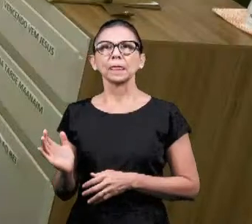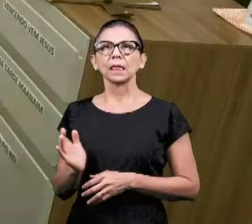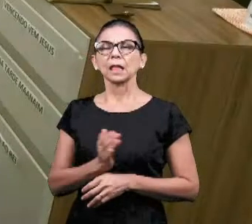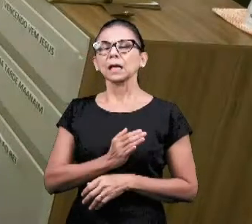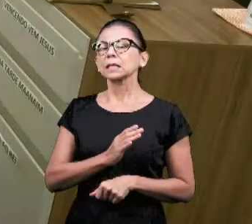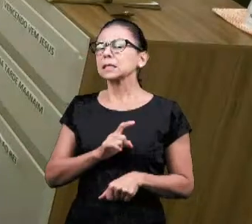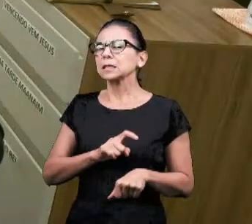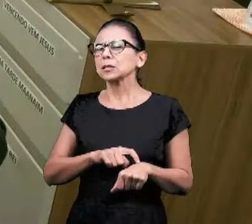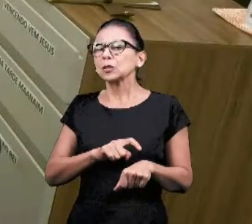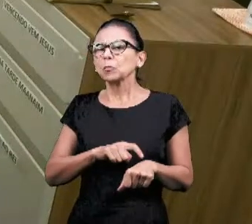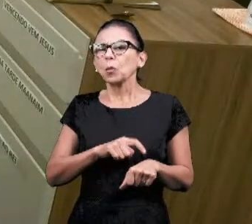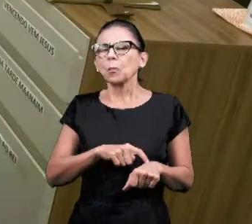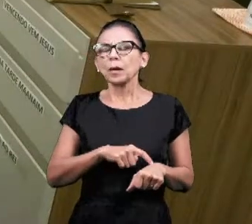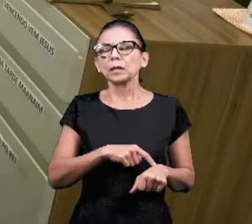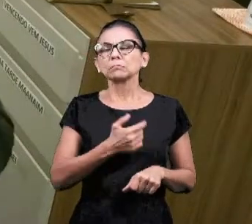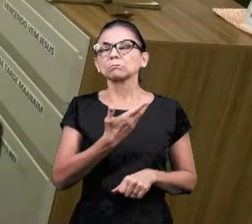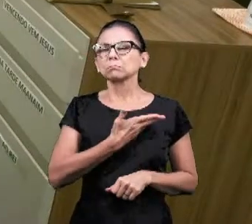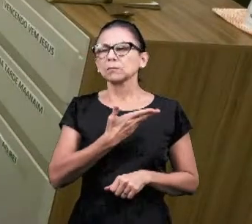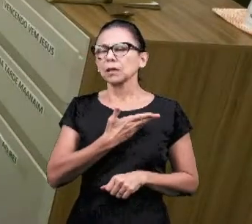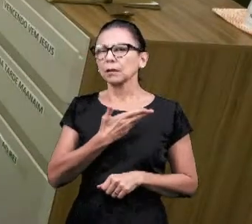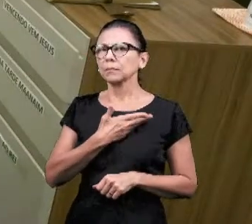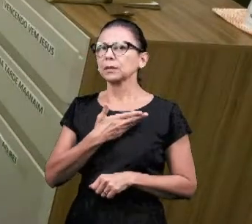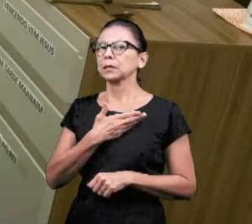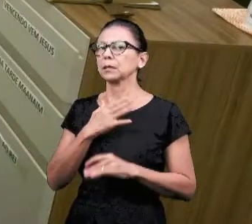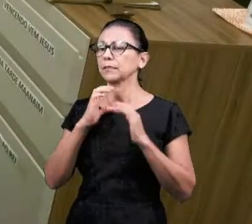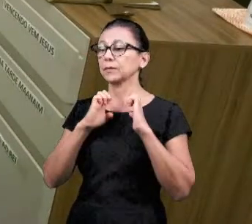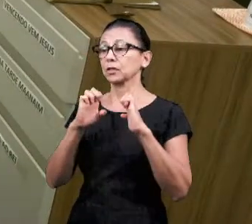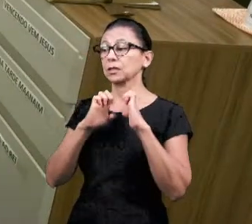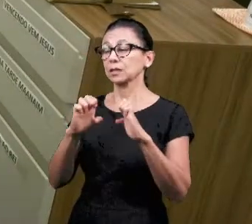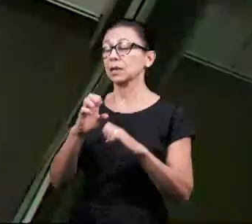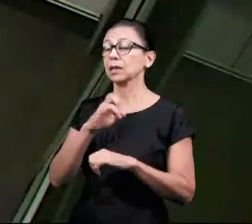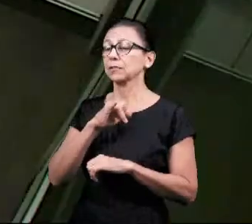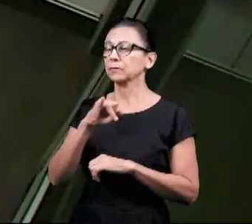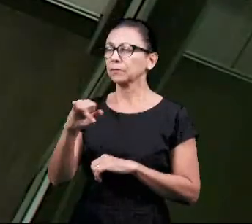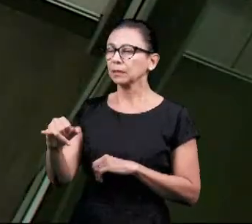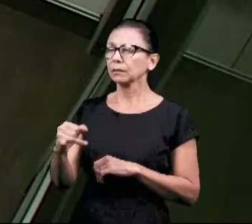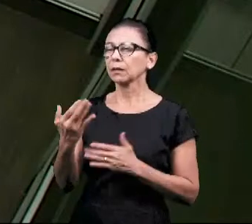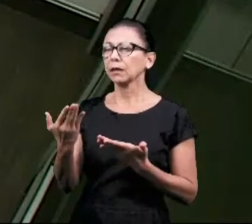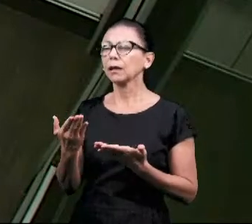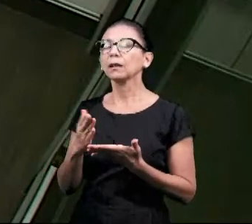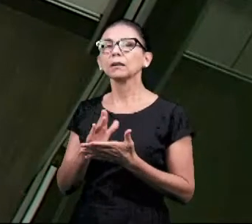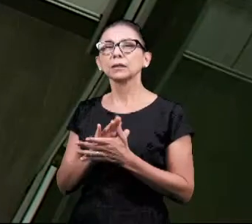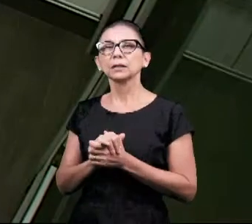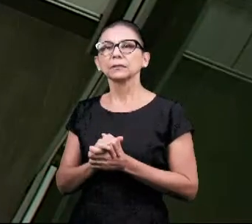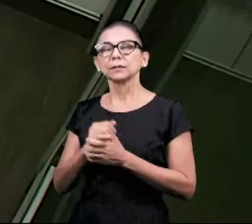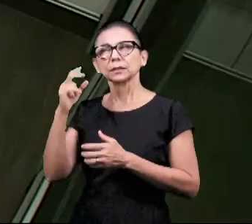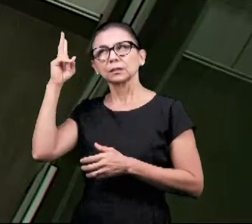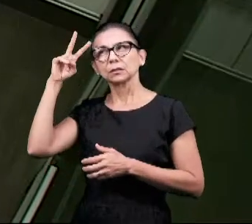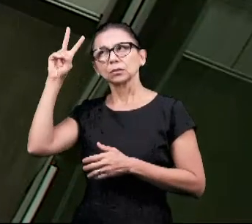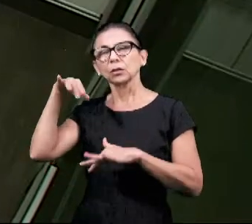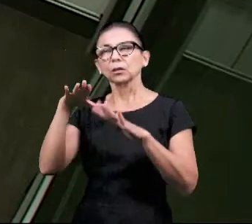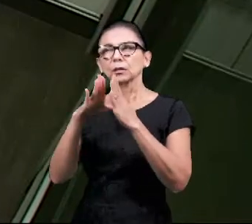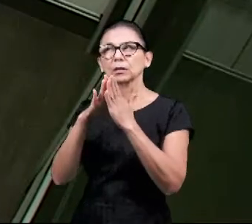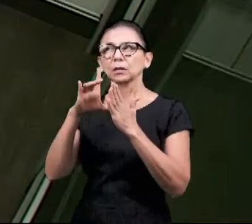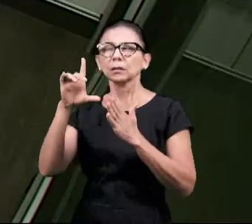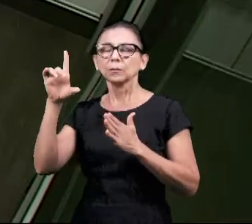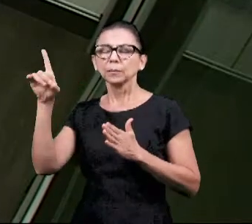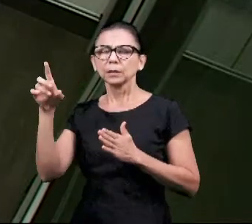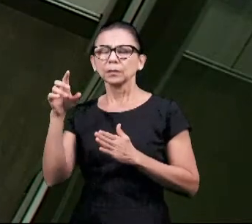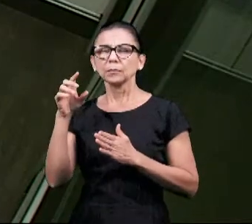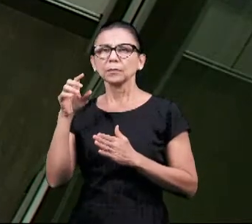senhor prestava atenção, acompanhava de querer Sim. acompanhar mesmo, ou aquilo foi Não, prestava atenção. Eu tinha era uma situação